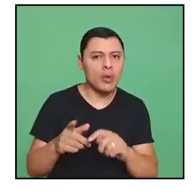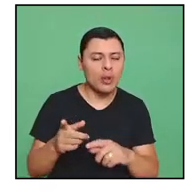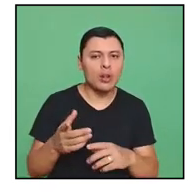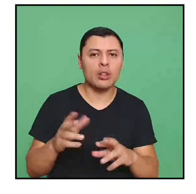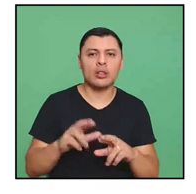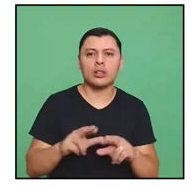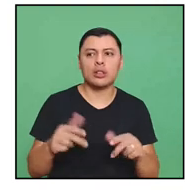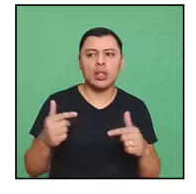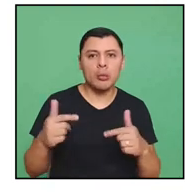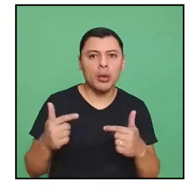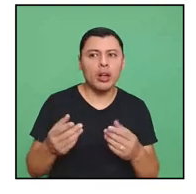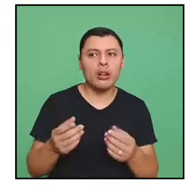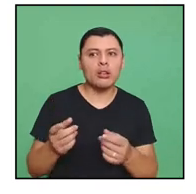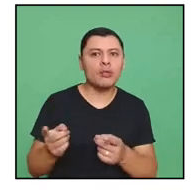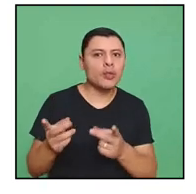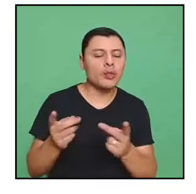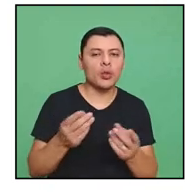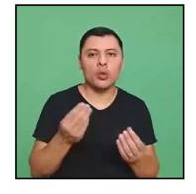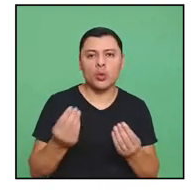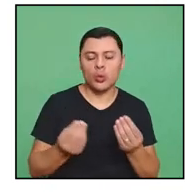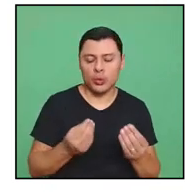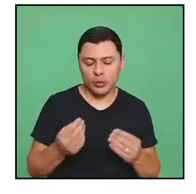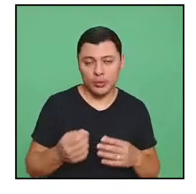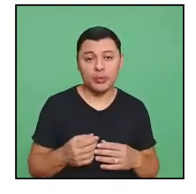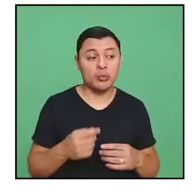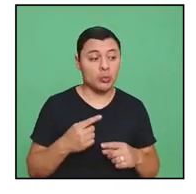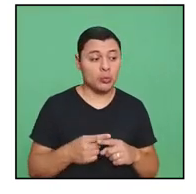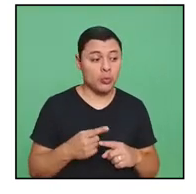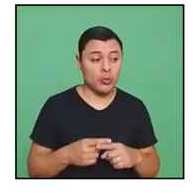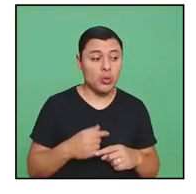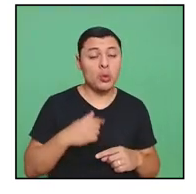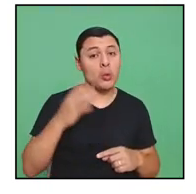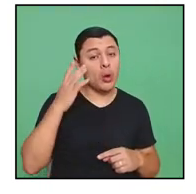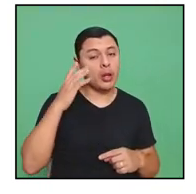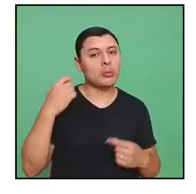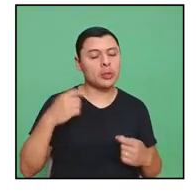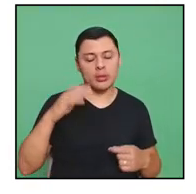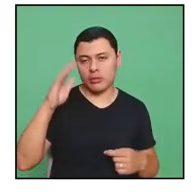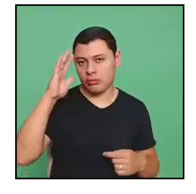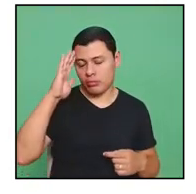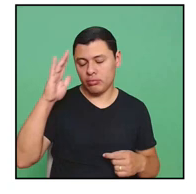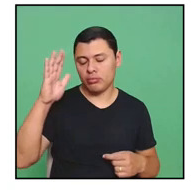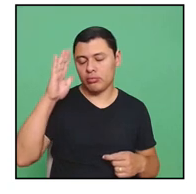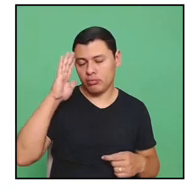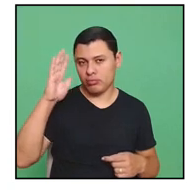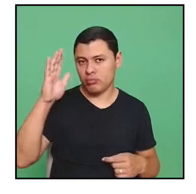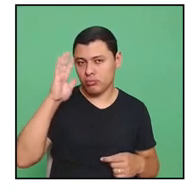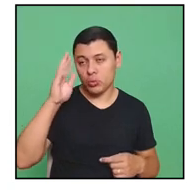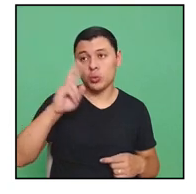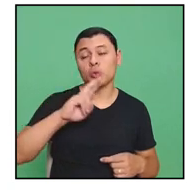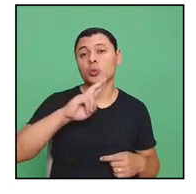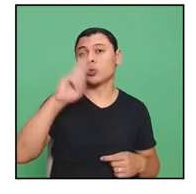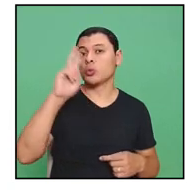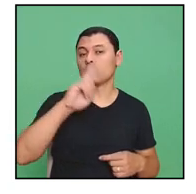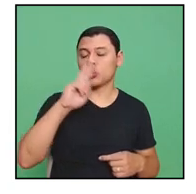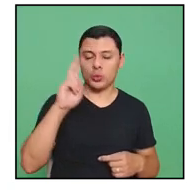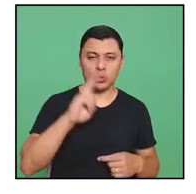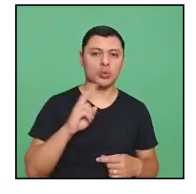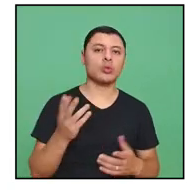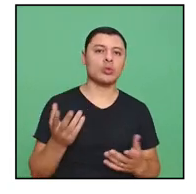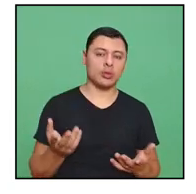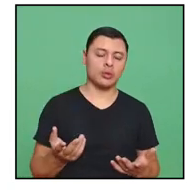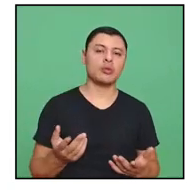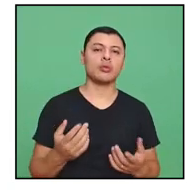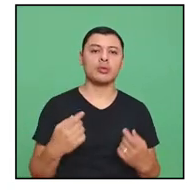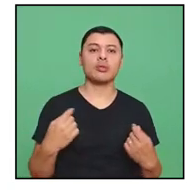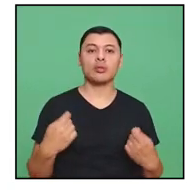exemplo. Então, eu acho que, de fato, é um exercício de imaginação muito grande que tem que ser